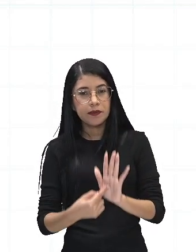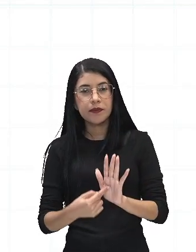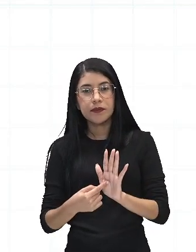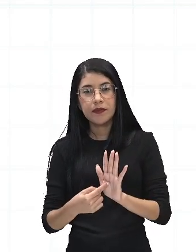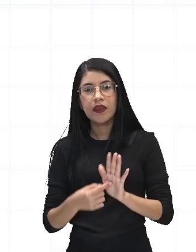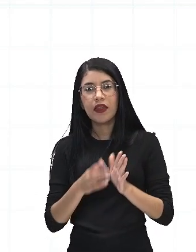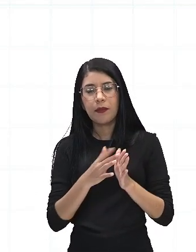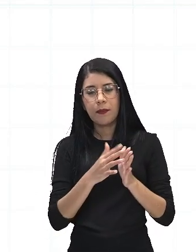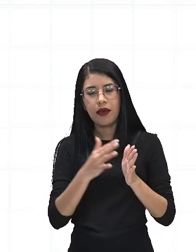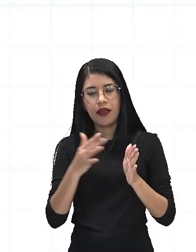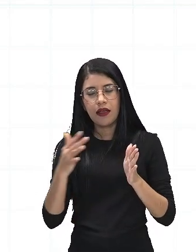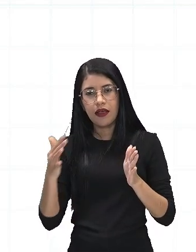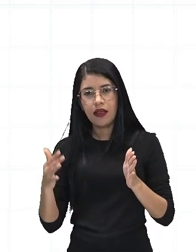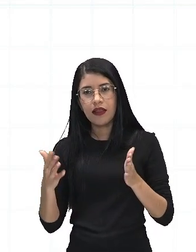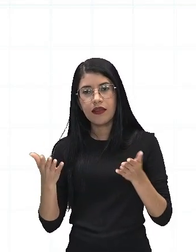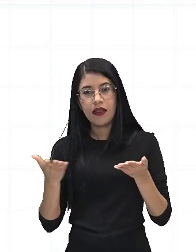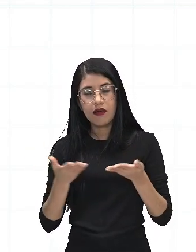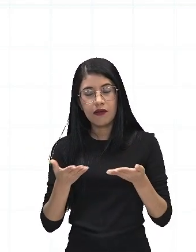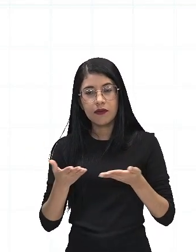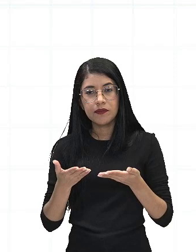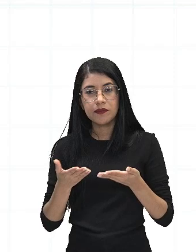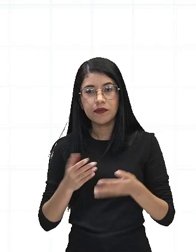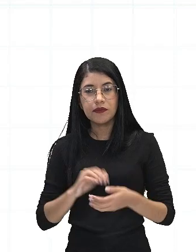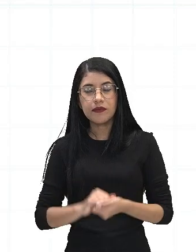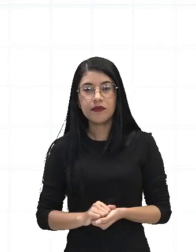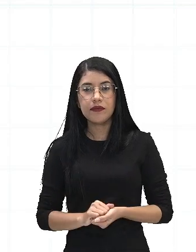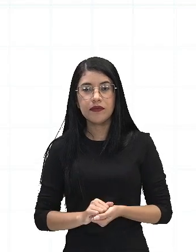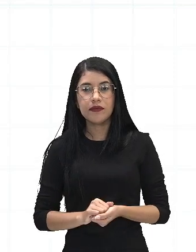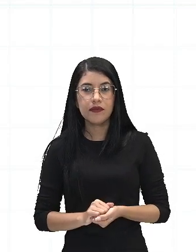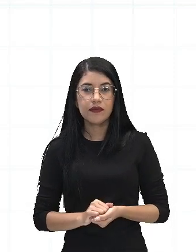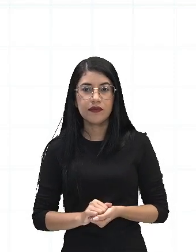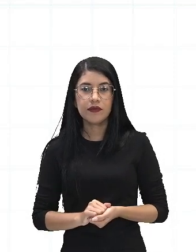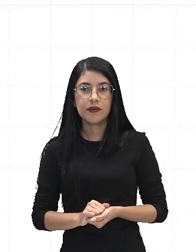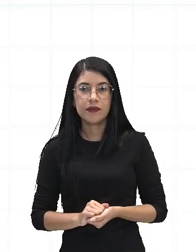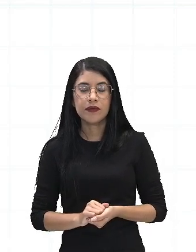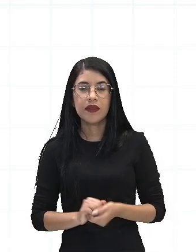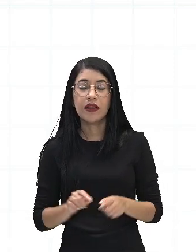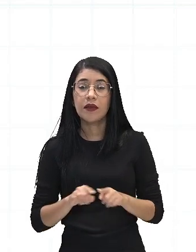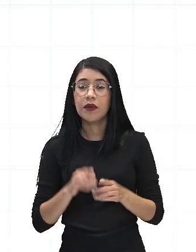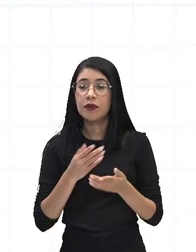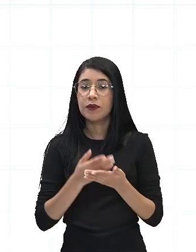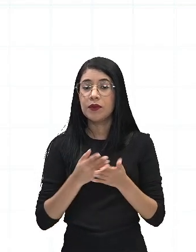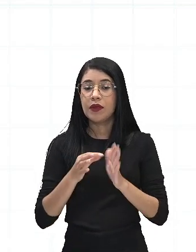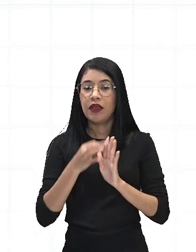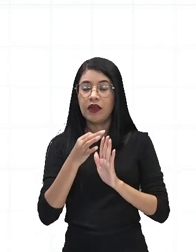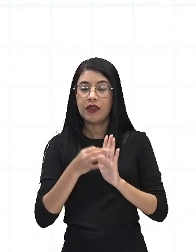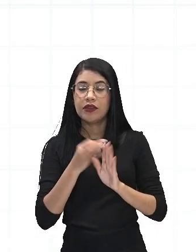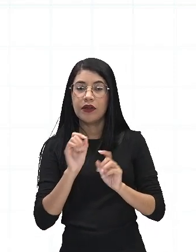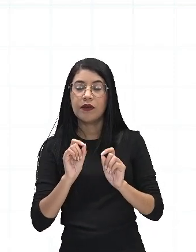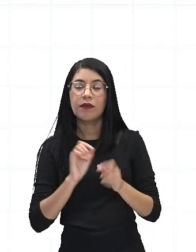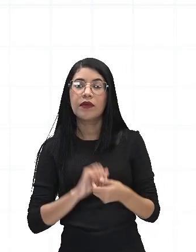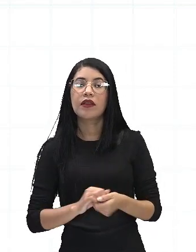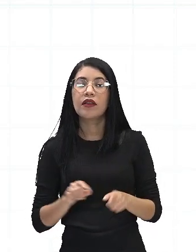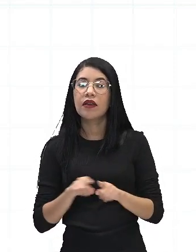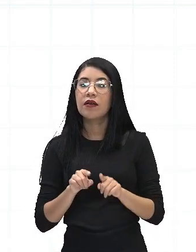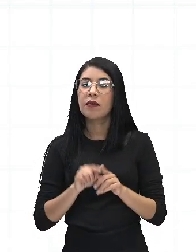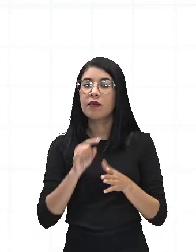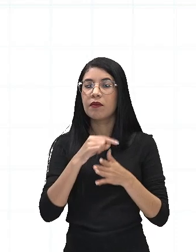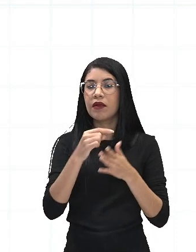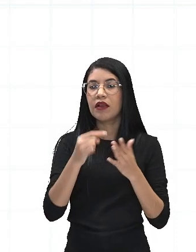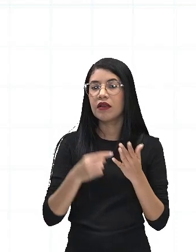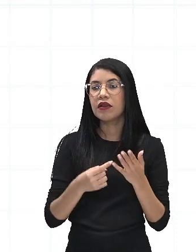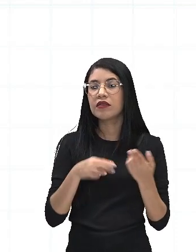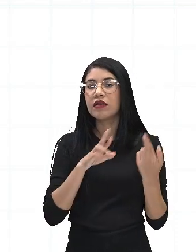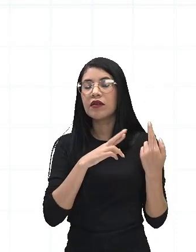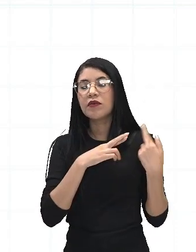nossa apresentação, ou seja, o nosso estudo da crítica, nós temos os elementos também que são